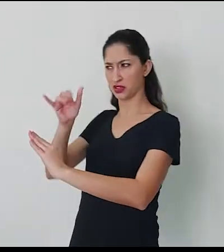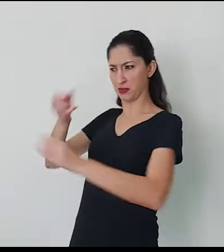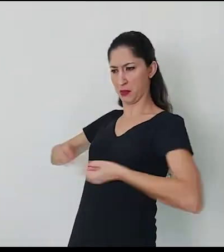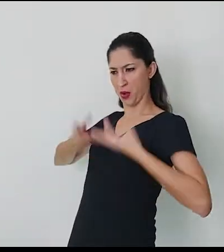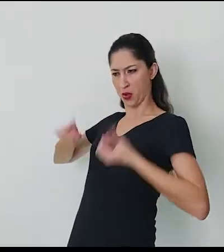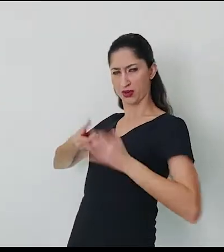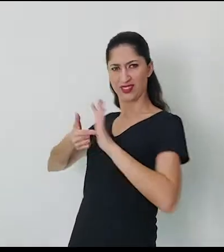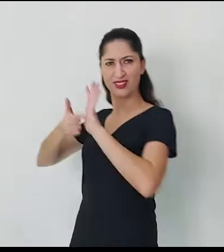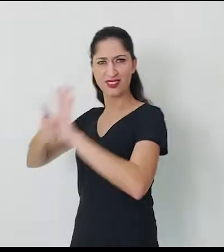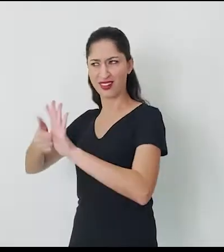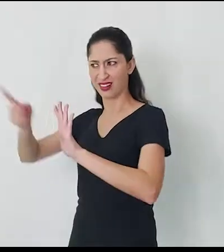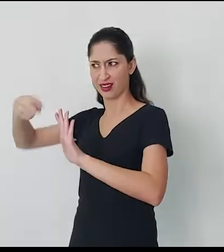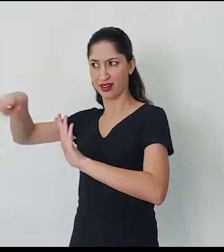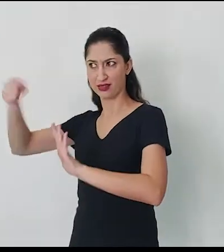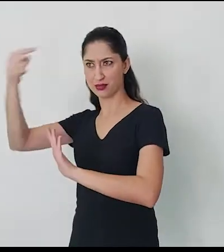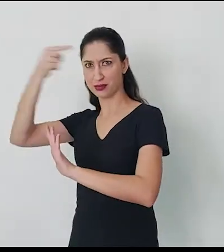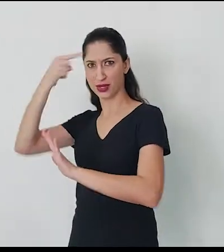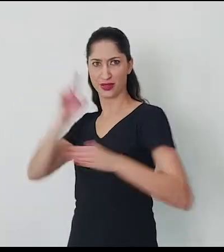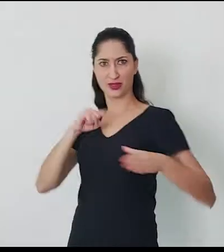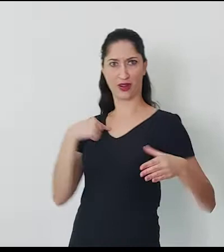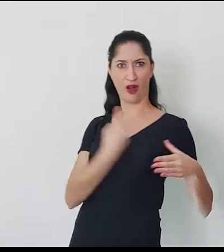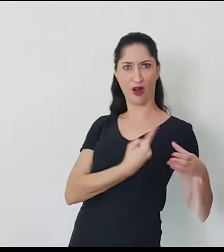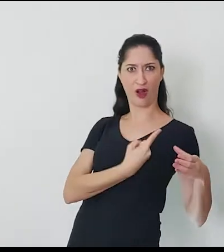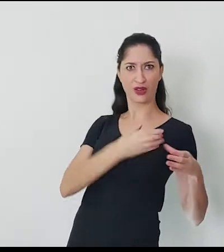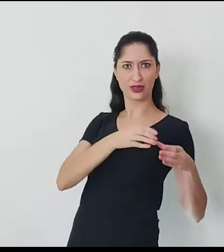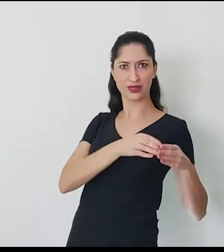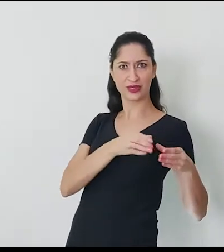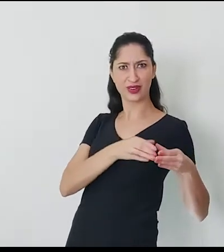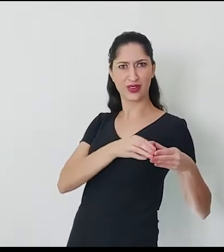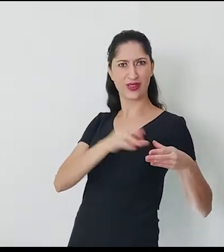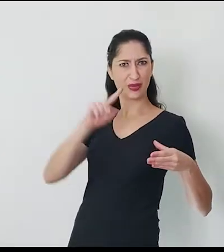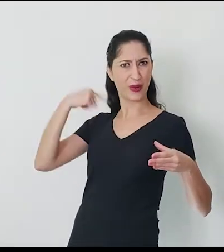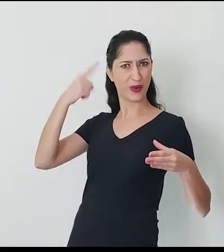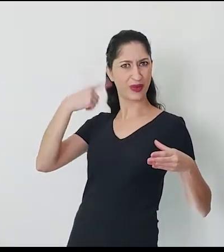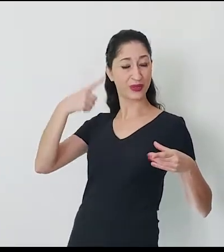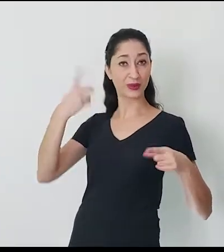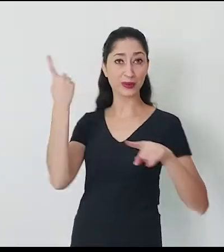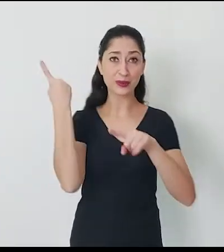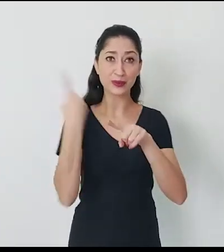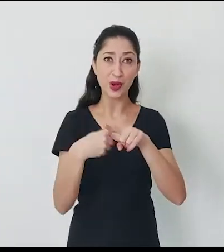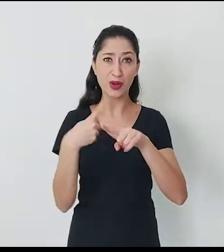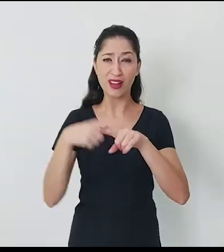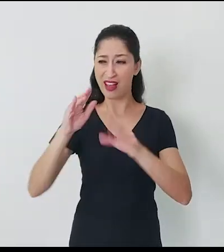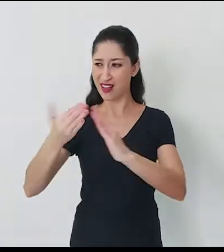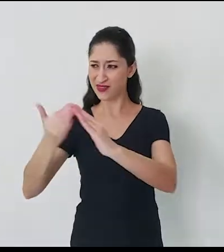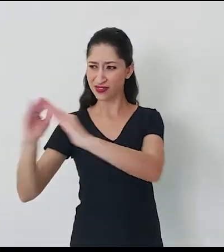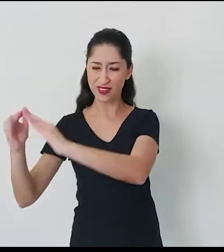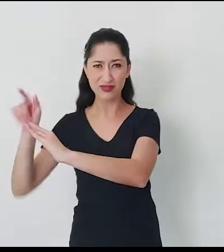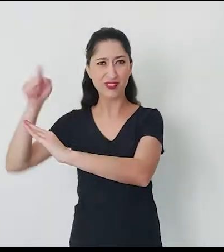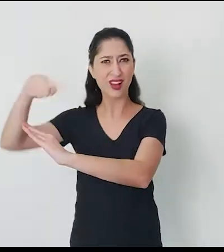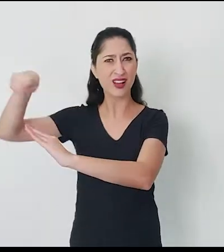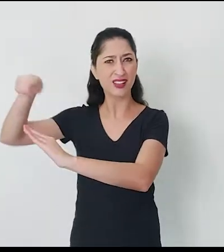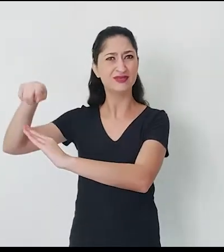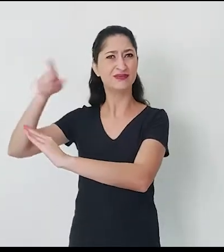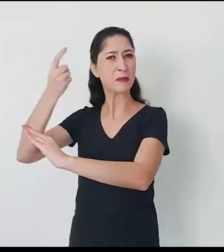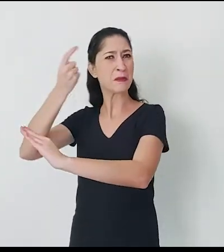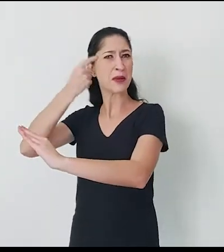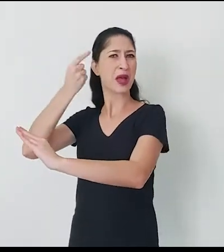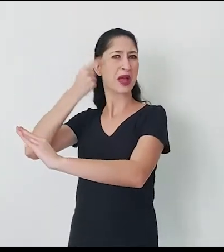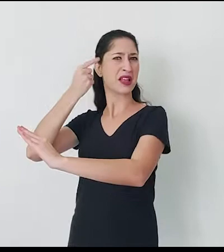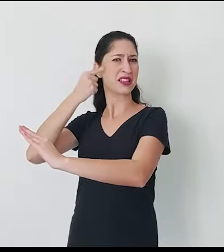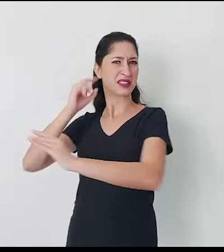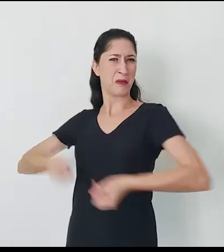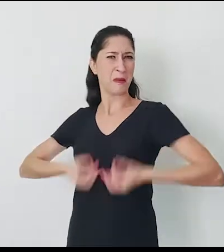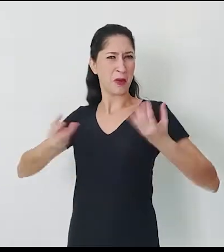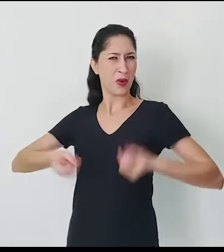os menores logo pensam que nós é 22, porque essa concepção de poesia foi muito distanciada das pessoas que se encontram à margem